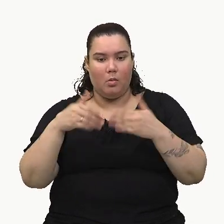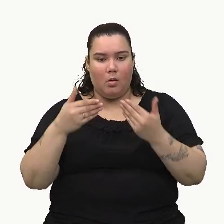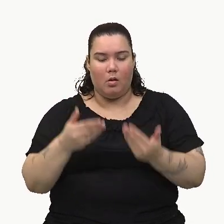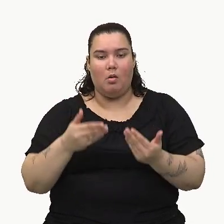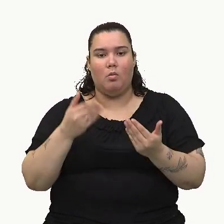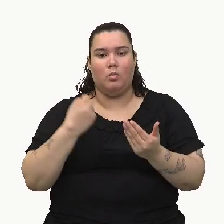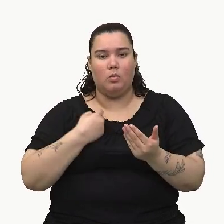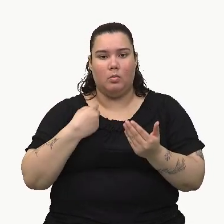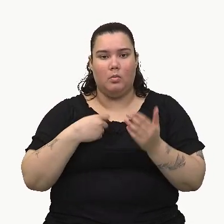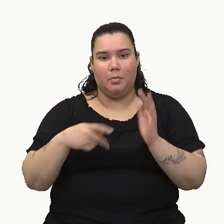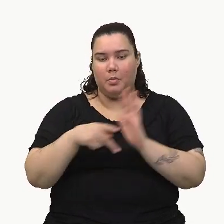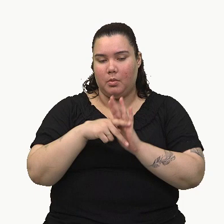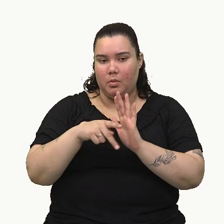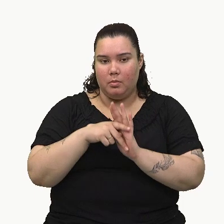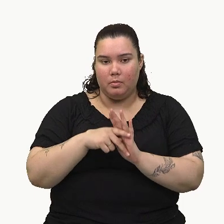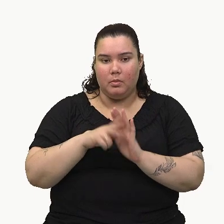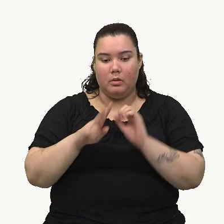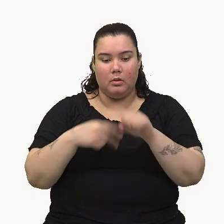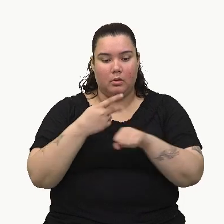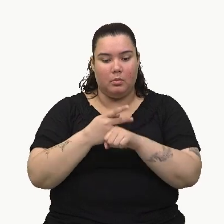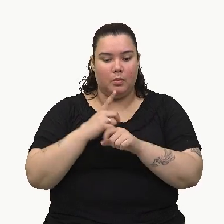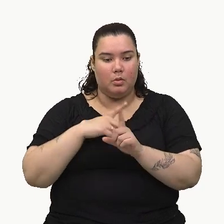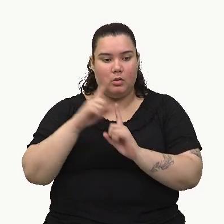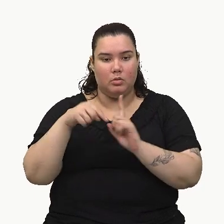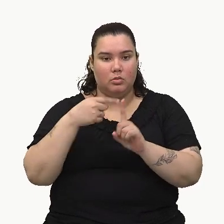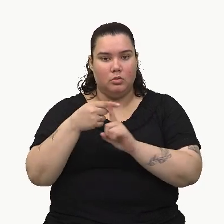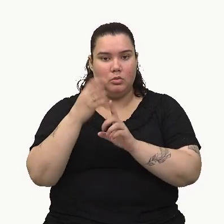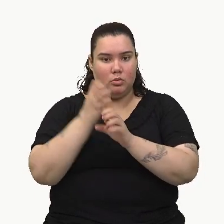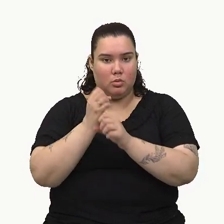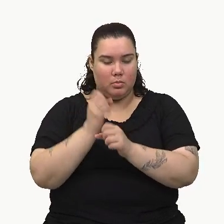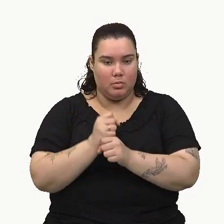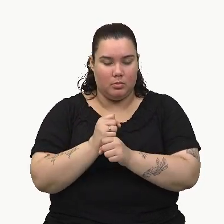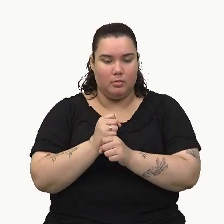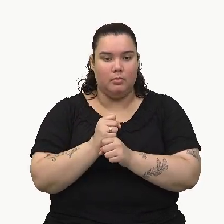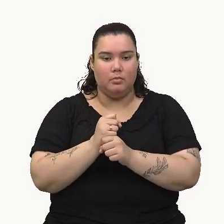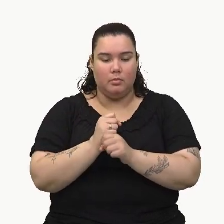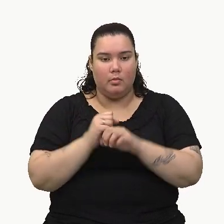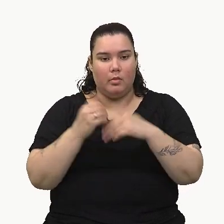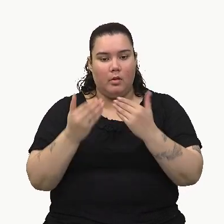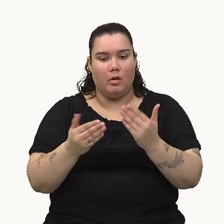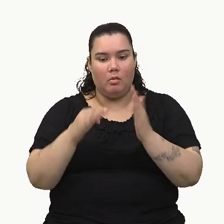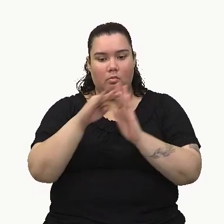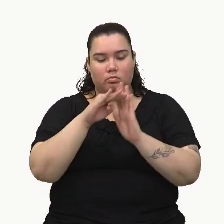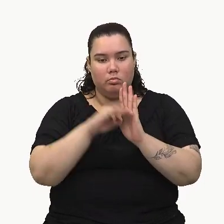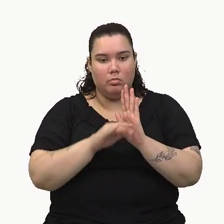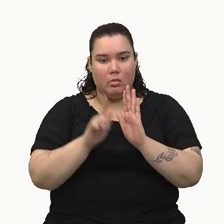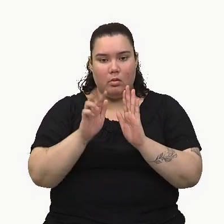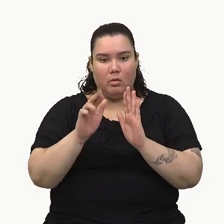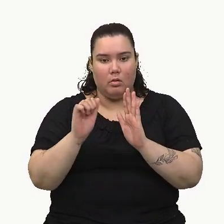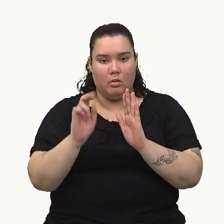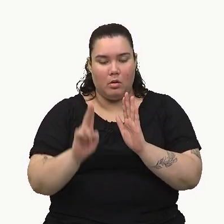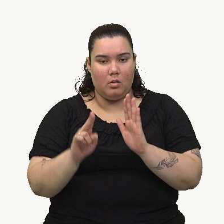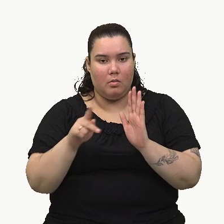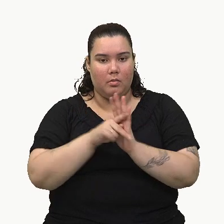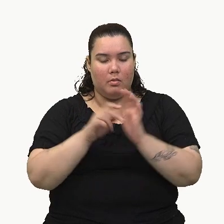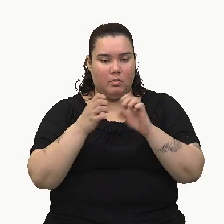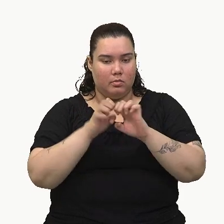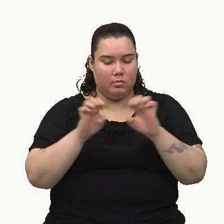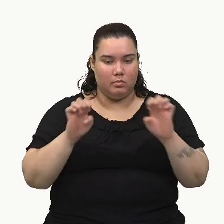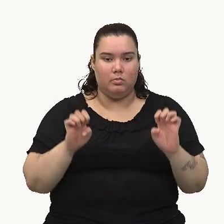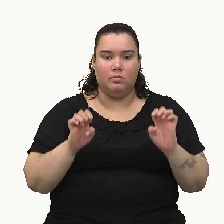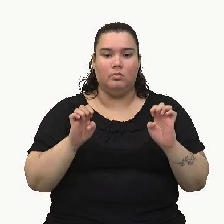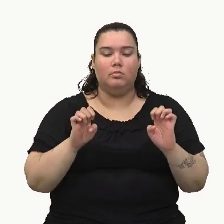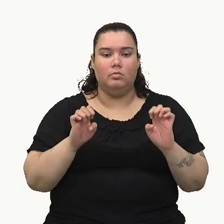delas. Depois você vai somar. E aí, quem vai determinar o grau dessa expressão ou desse